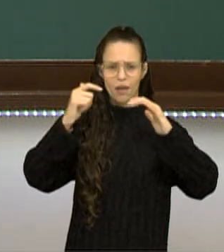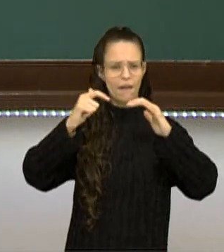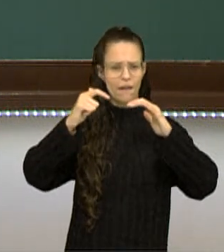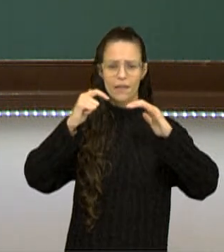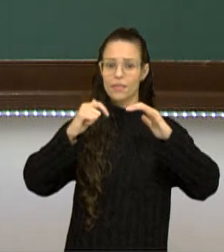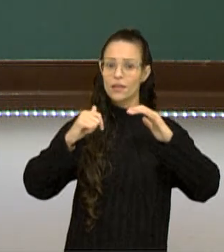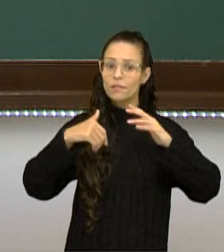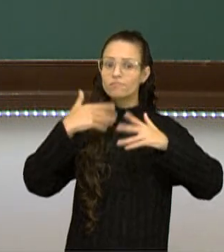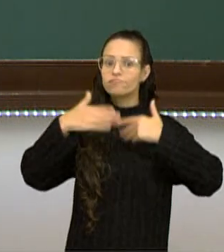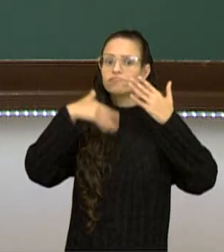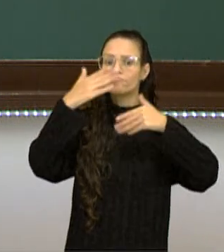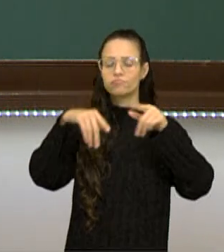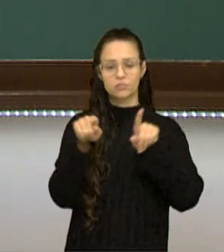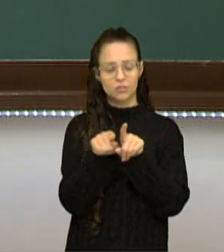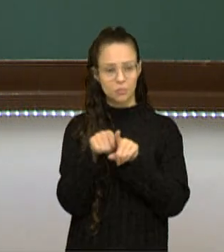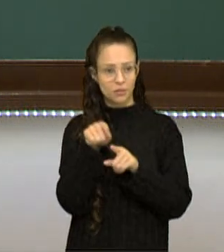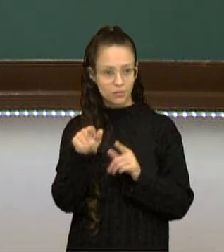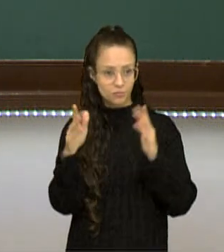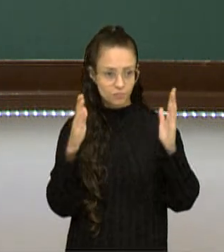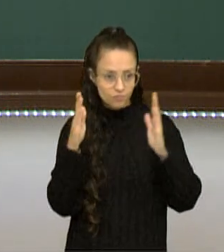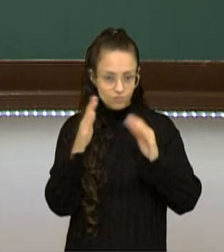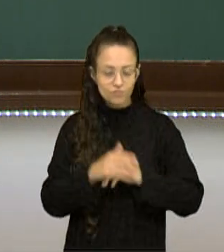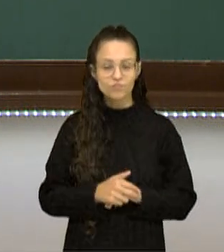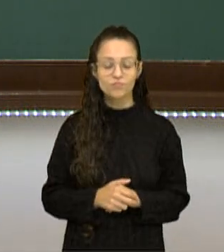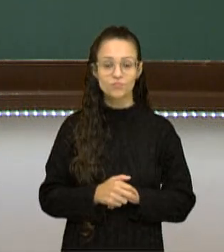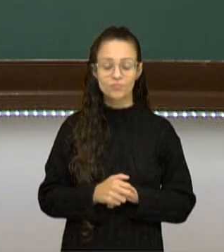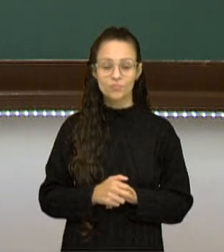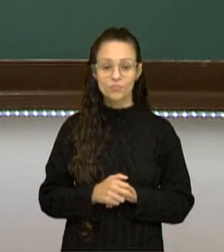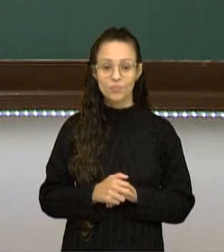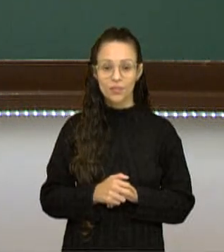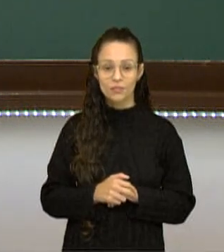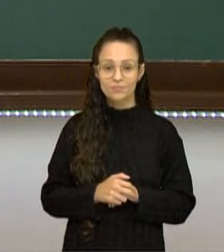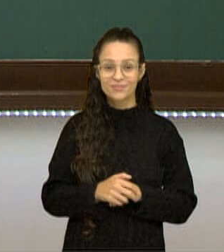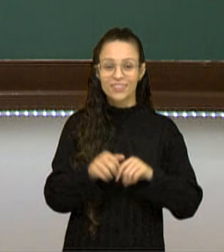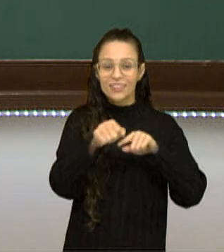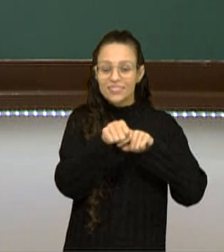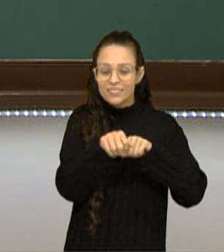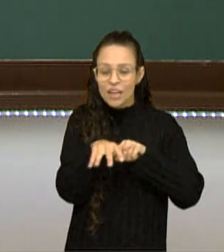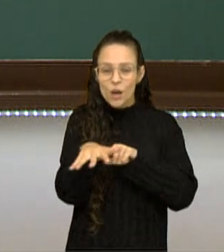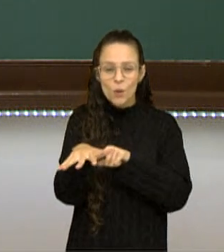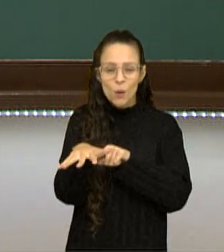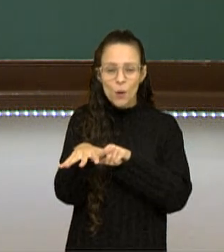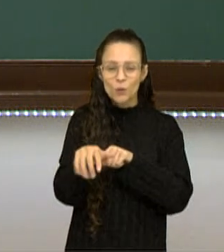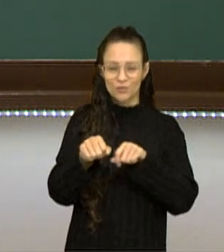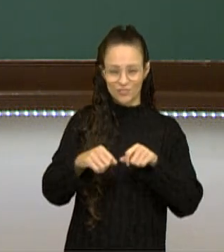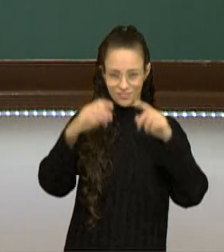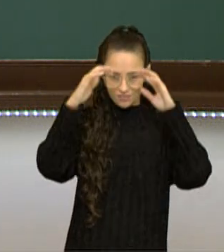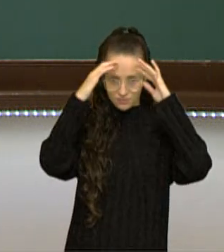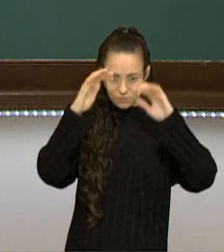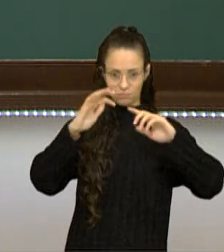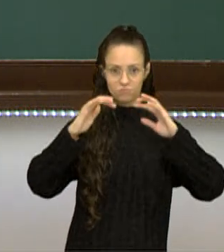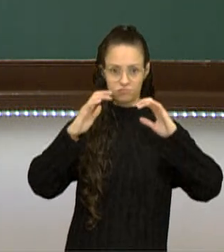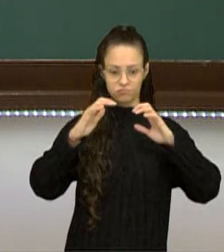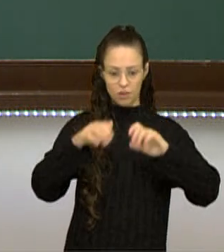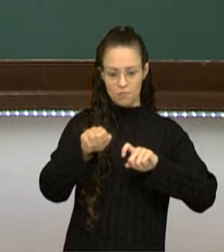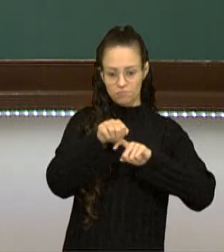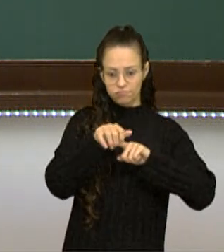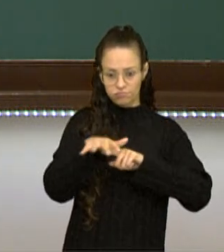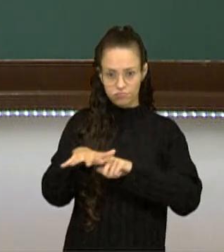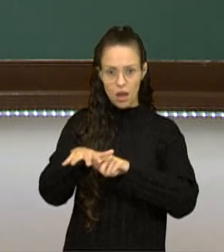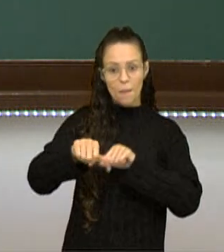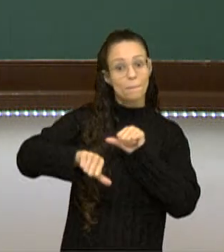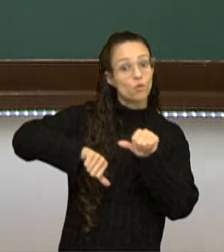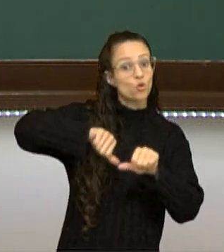em desenvolvimento nesse período. Os neurônios, a configuração entre eles está mudando